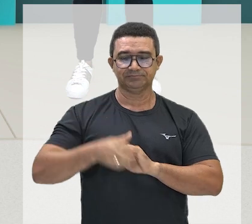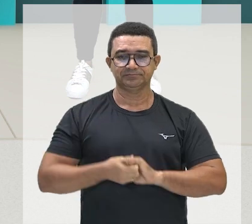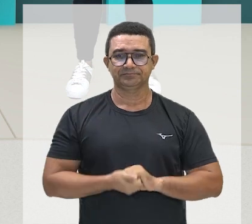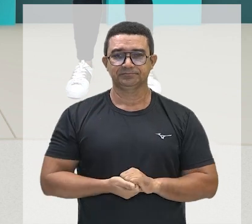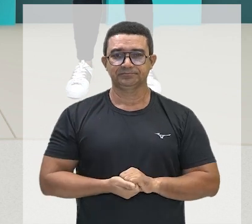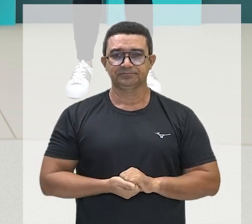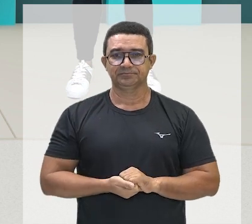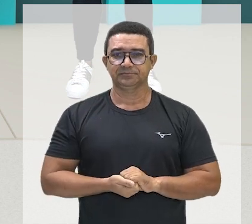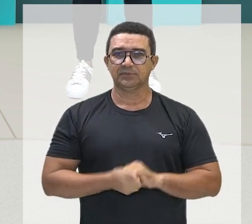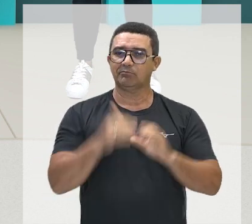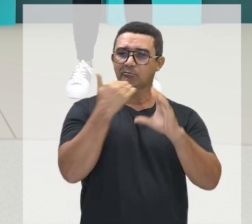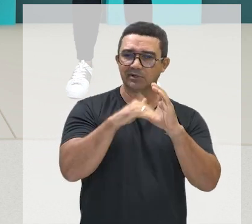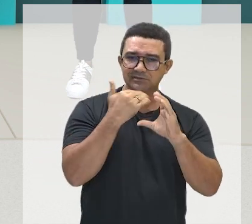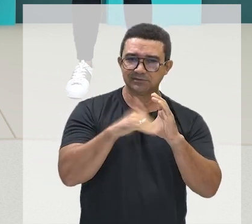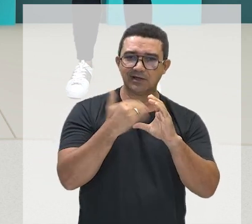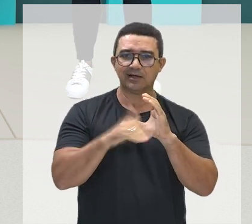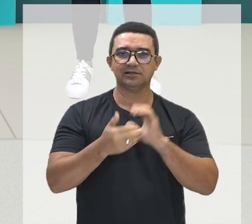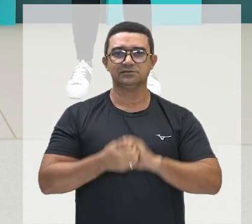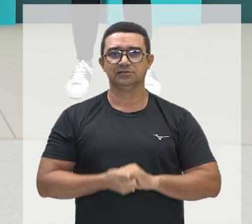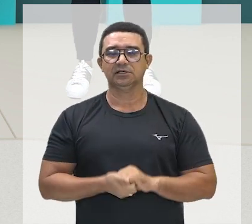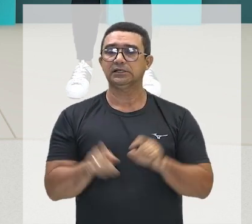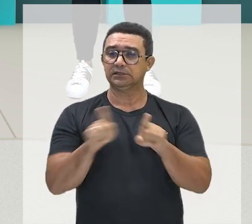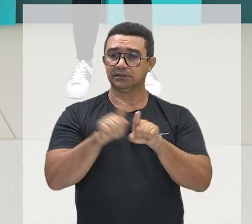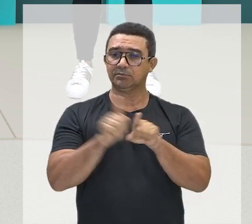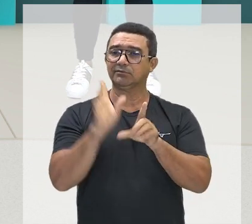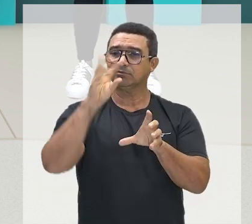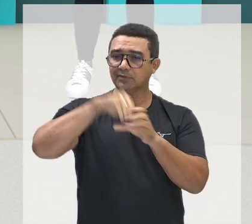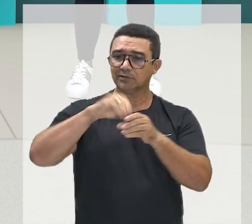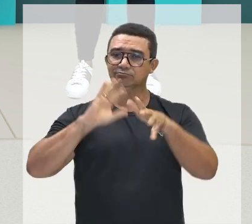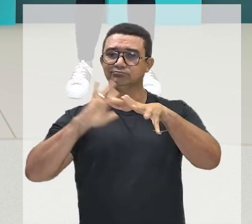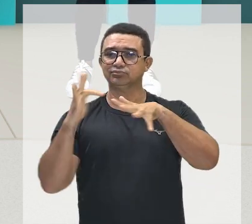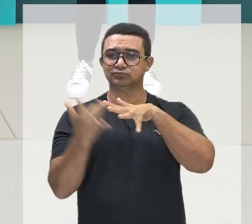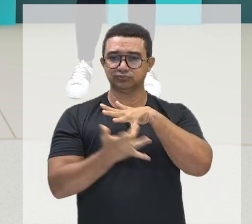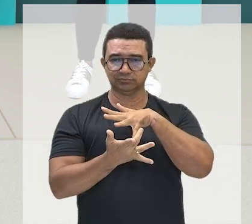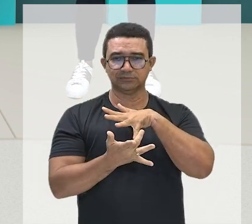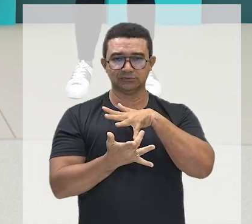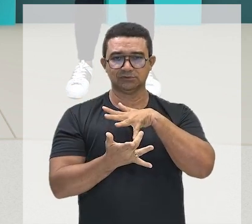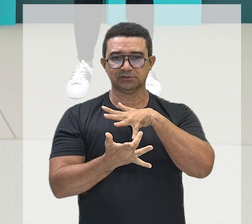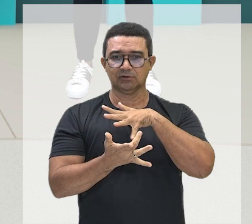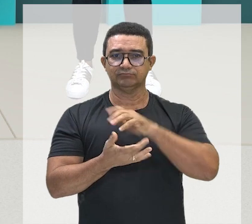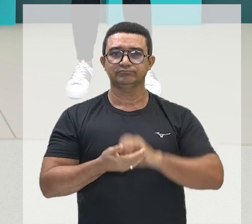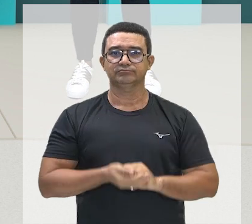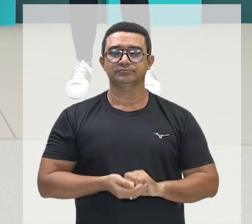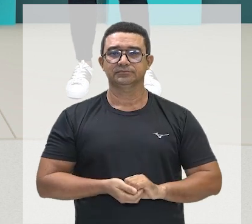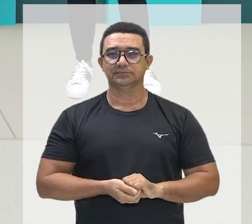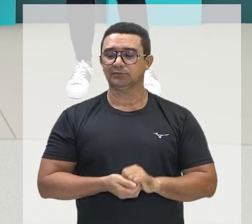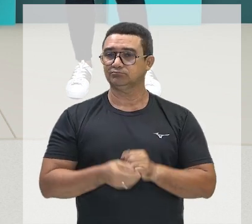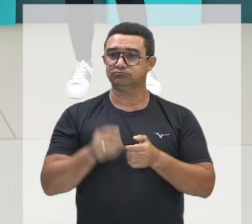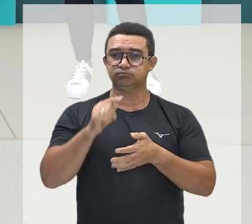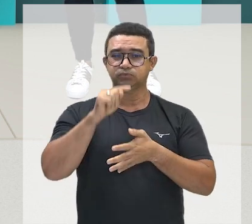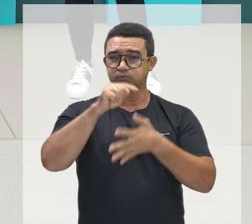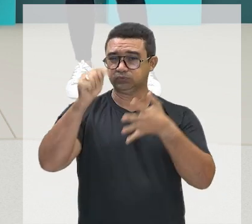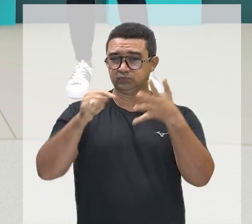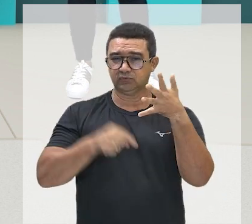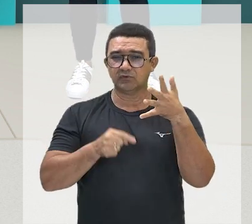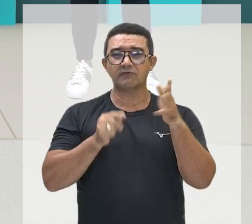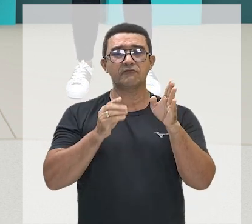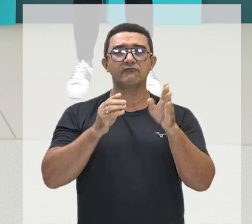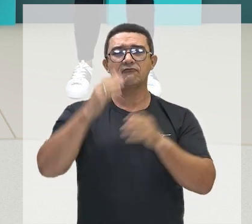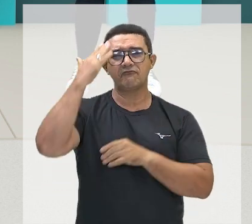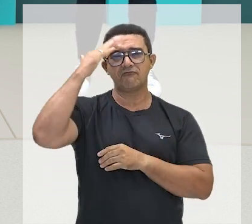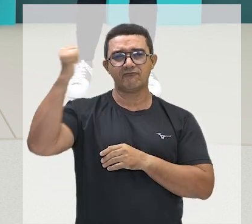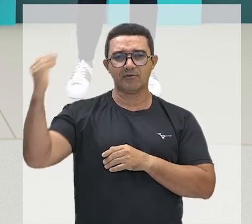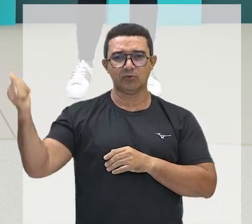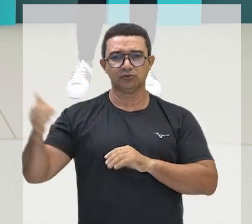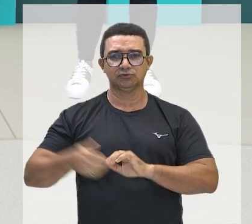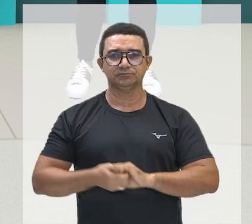mensagens e nas plataformas como essas que eu falei, que são muito famosas, né? As plataformas digitais,